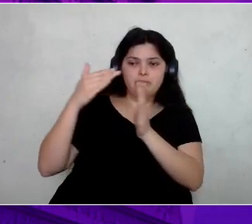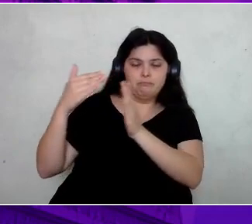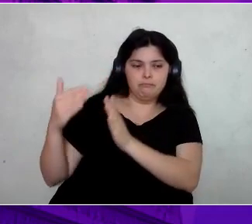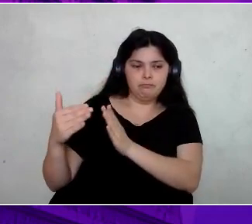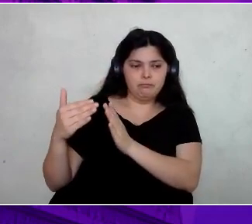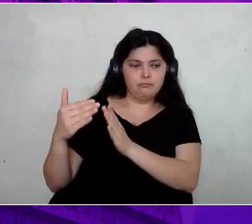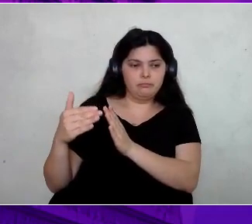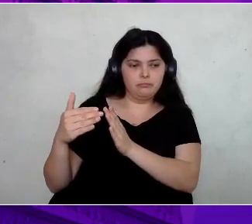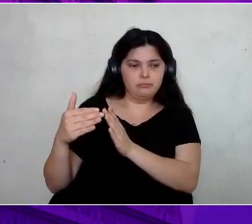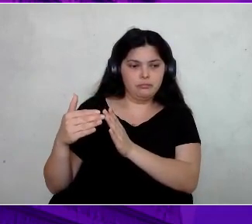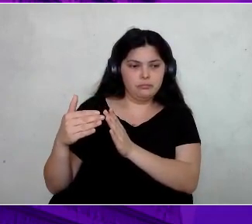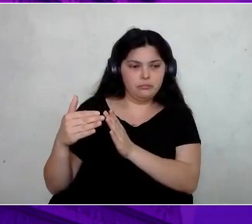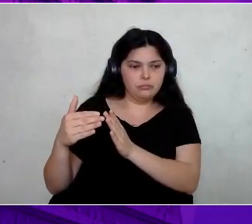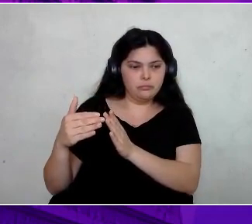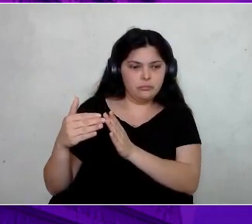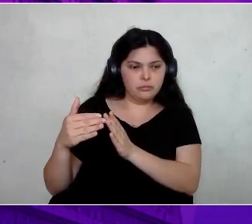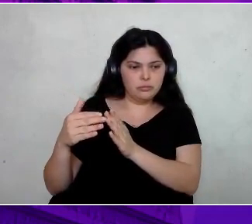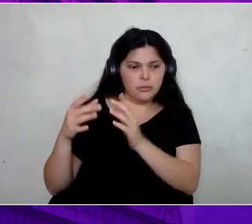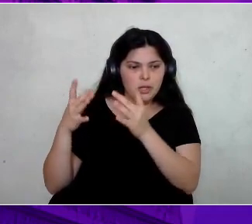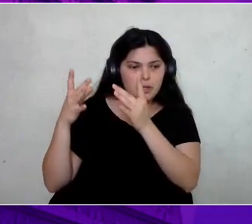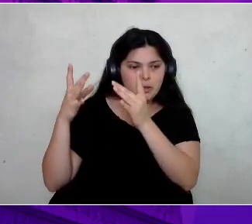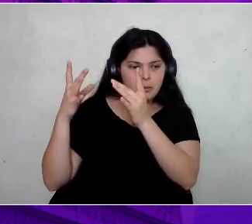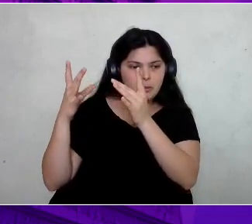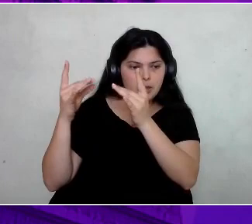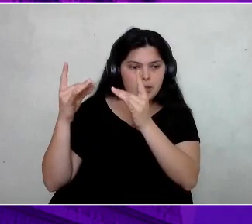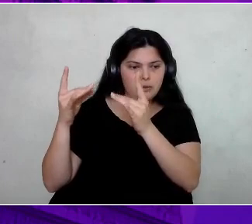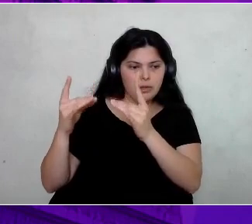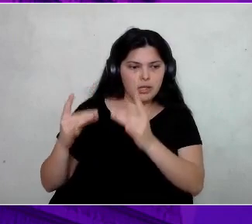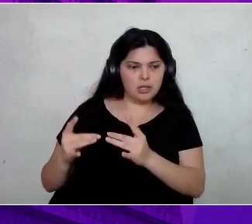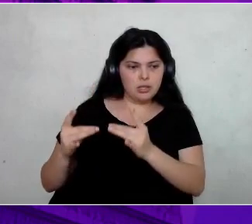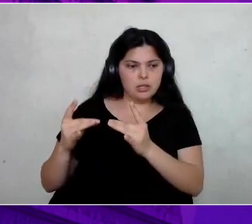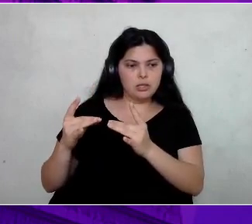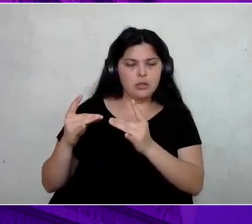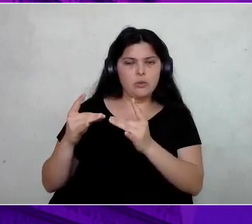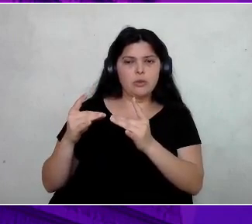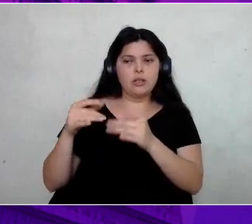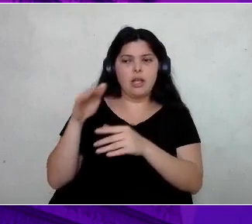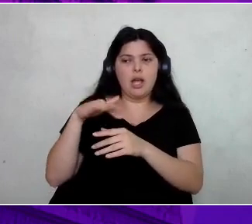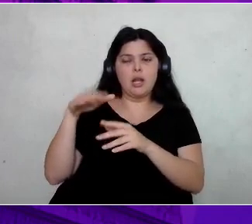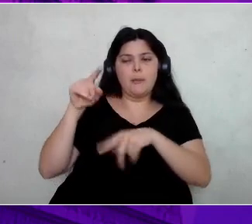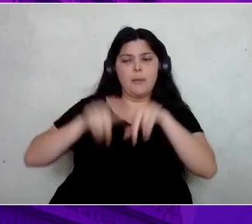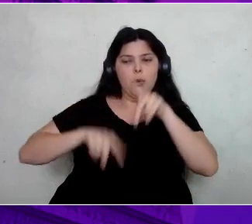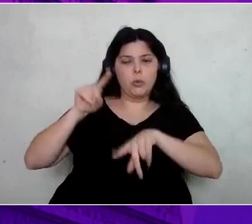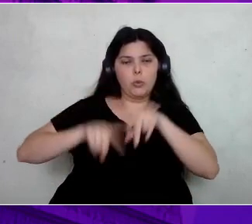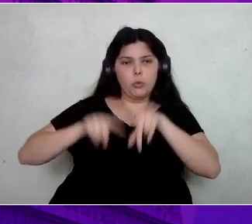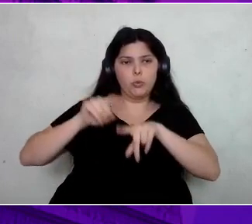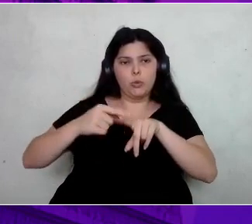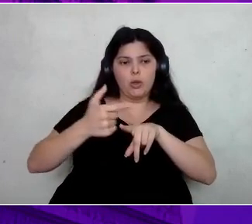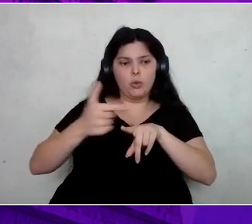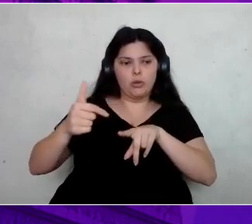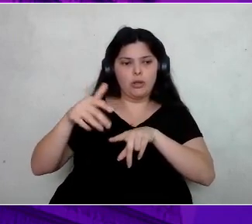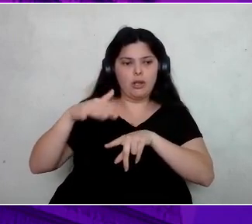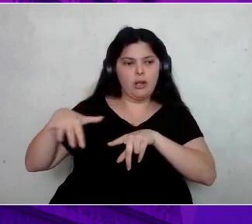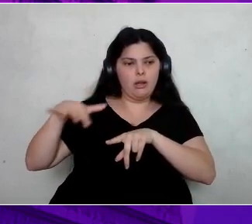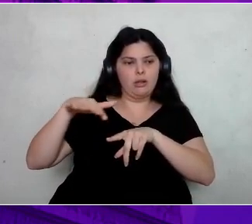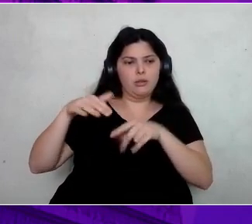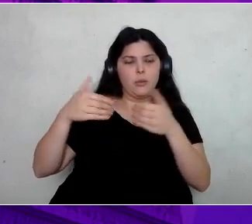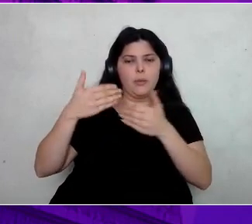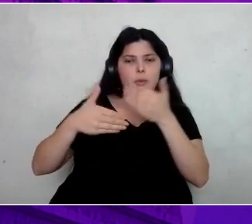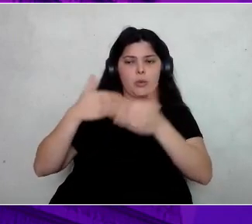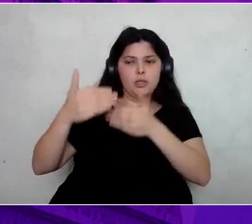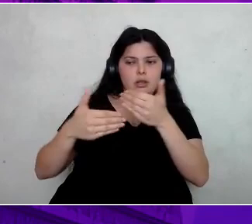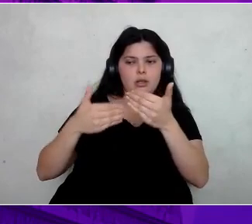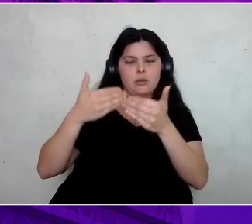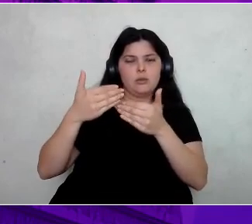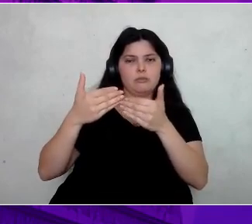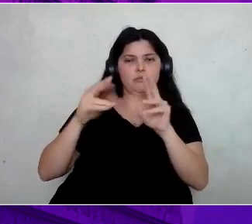as especificações têm muito mais a ver com o pessoal de produto, vem de outro lugar. Então, o processo é completamente